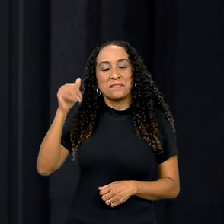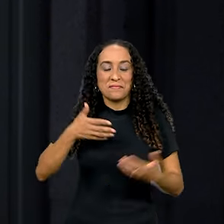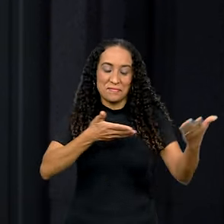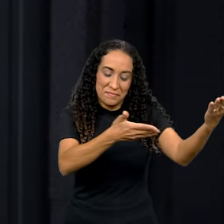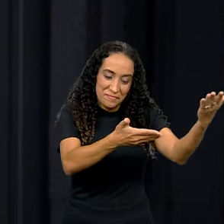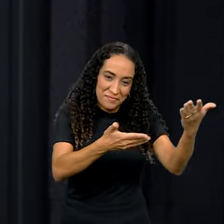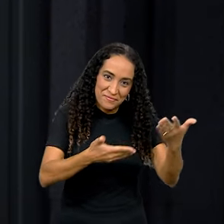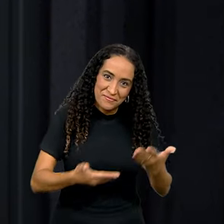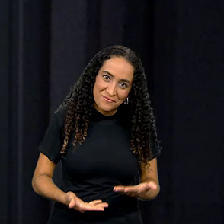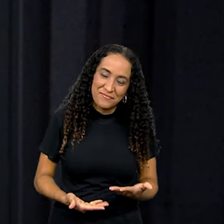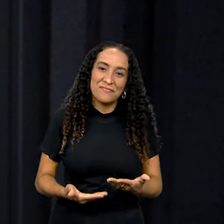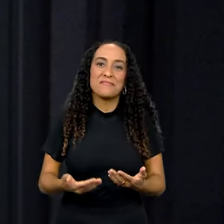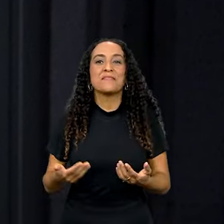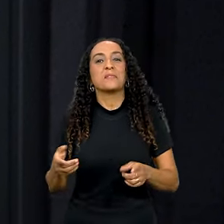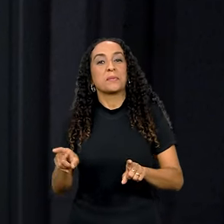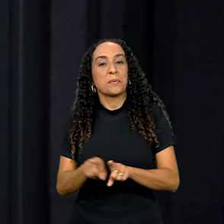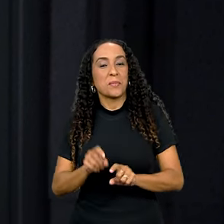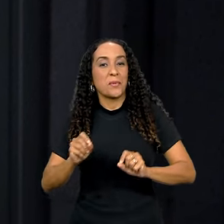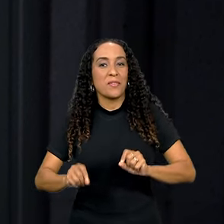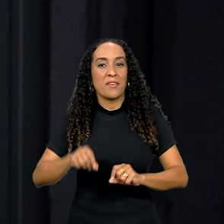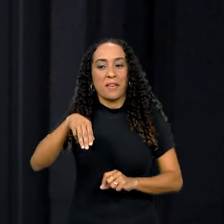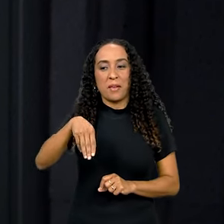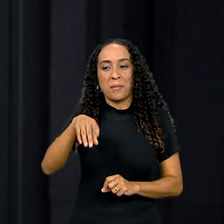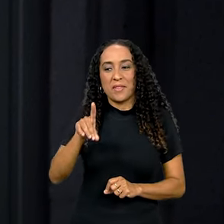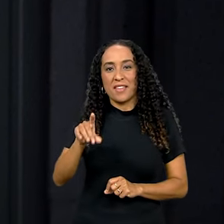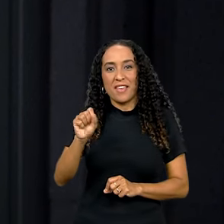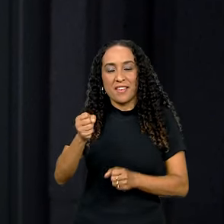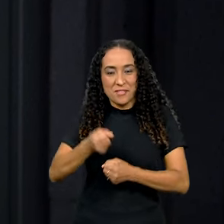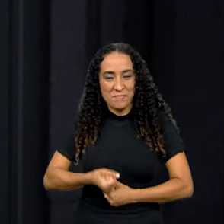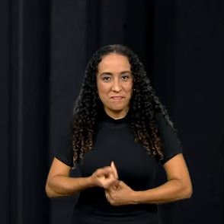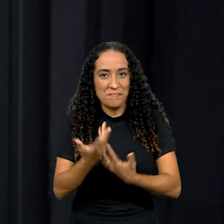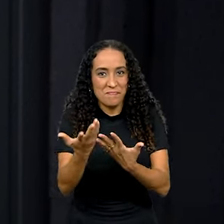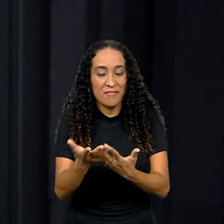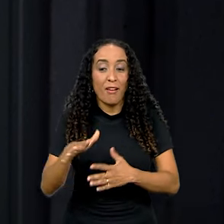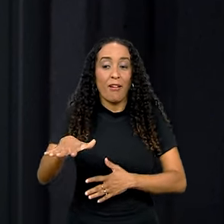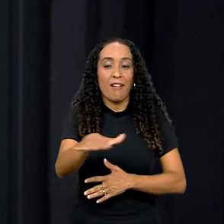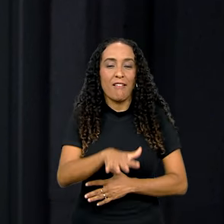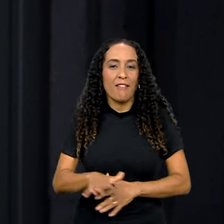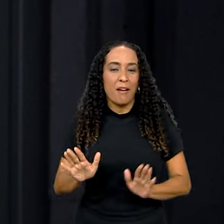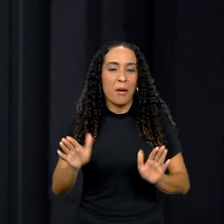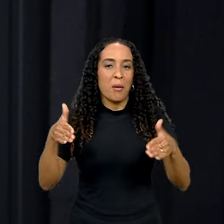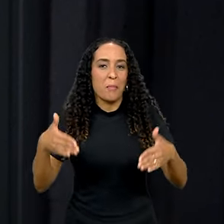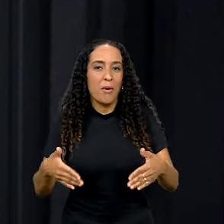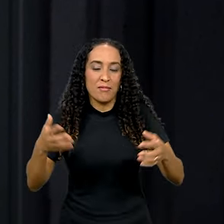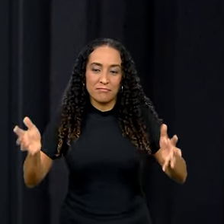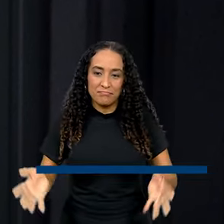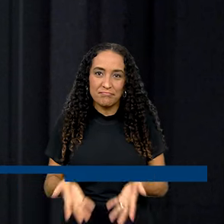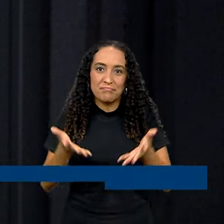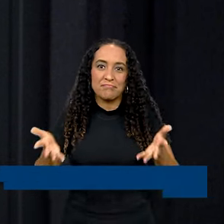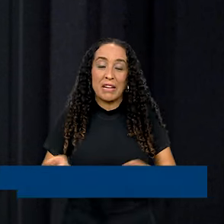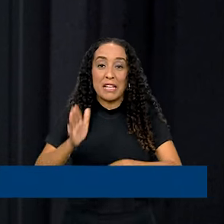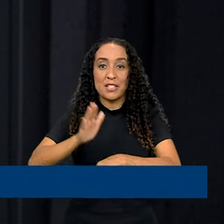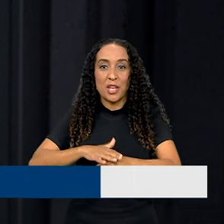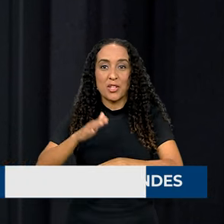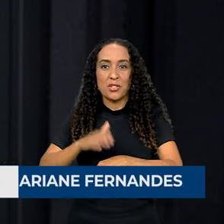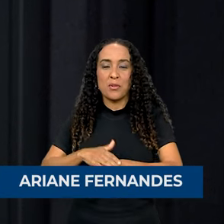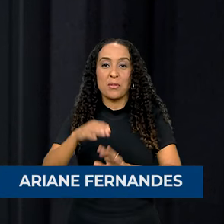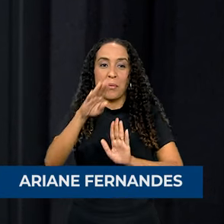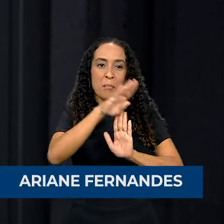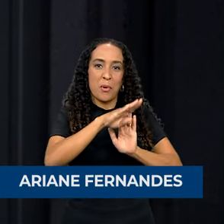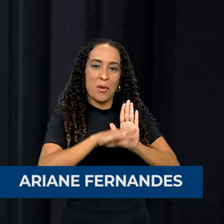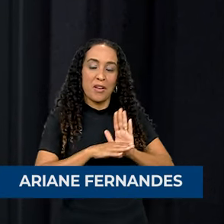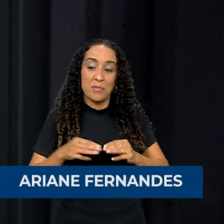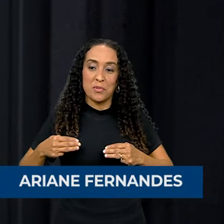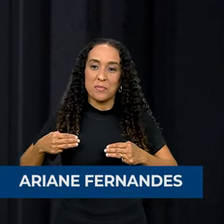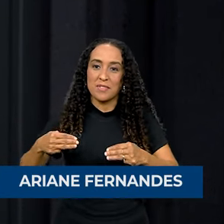Olá sejam todas bem-vindas e bem-vindos ao fal MDS um espaço reservado para promover as ações e os